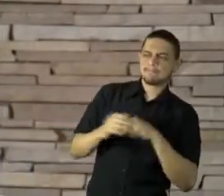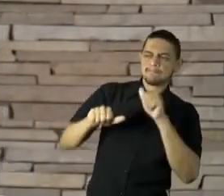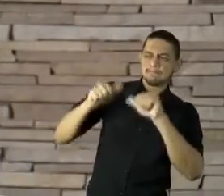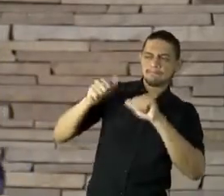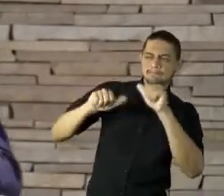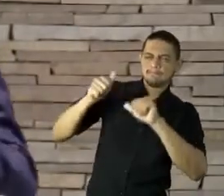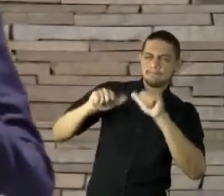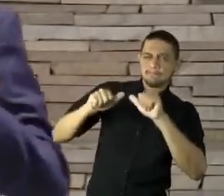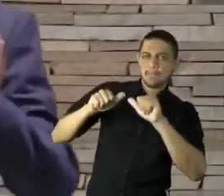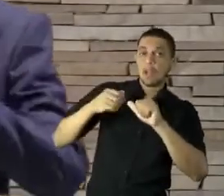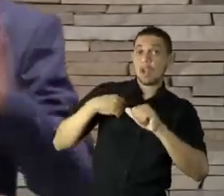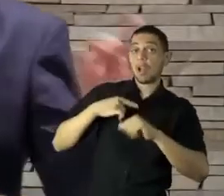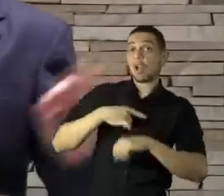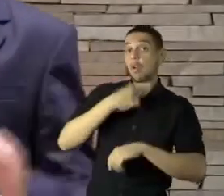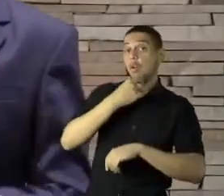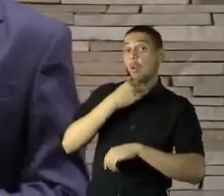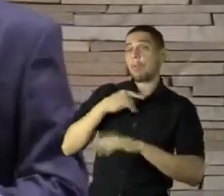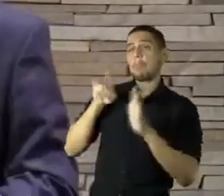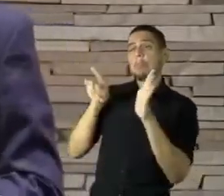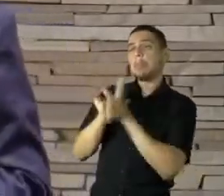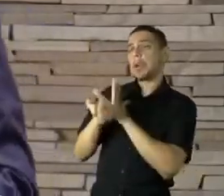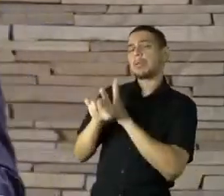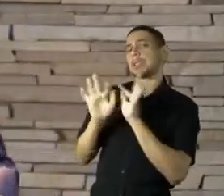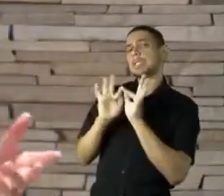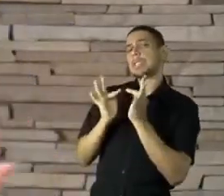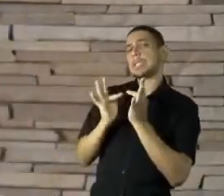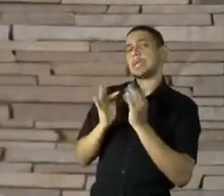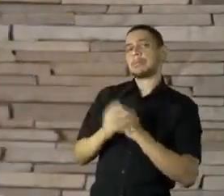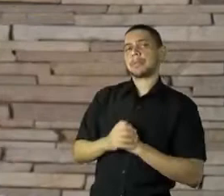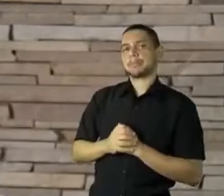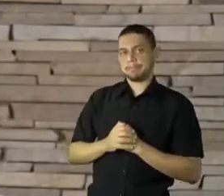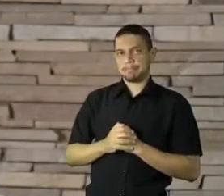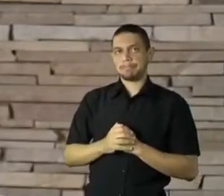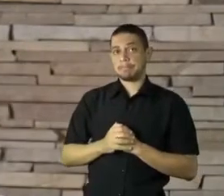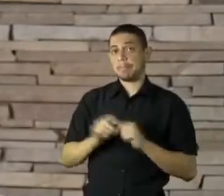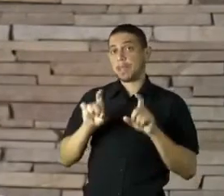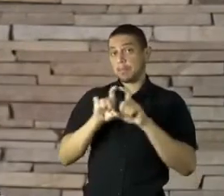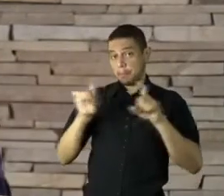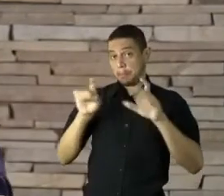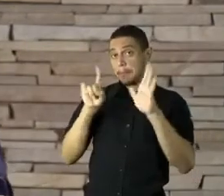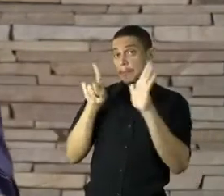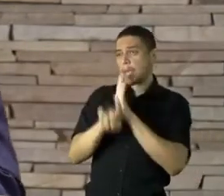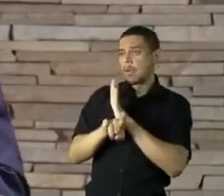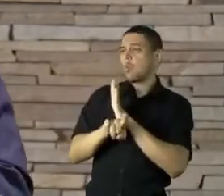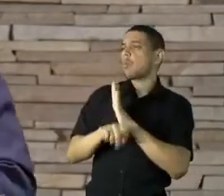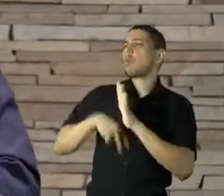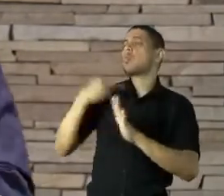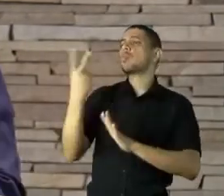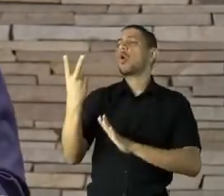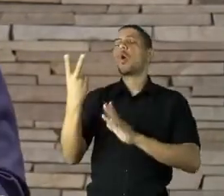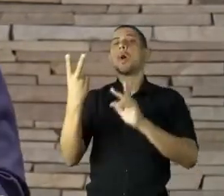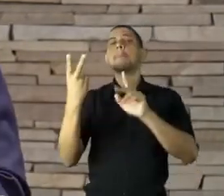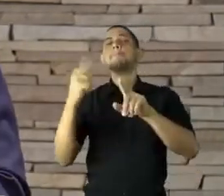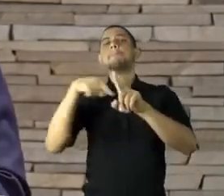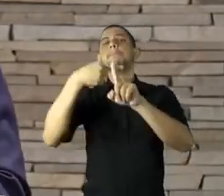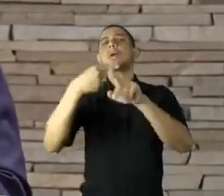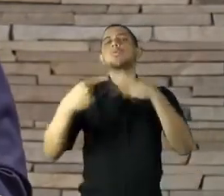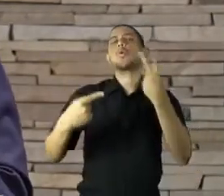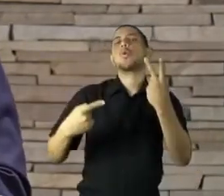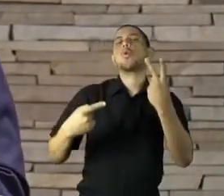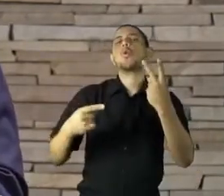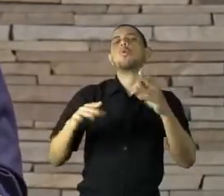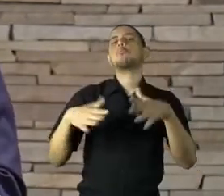Aquele gerente fez uma pergunta muito simples pergunta era a seguinte quanto é dois mais dois